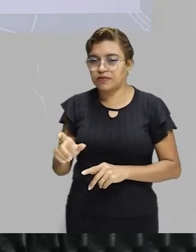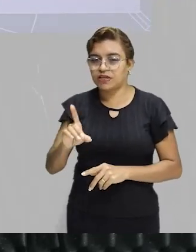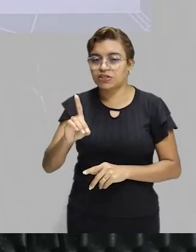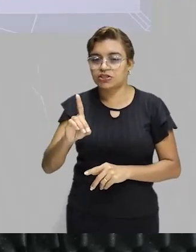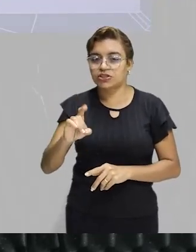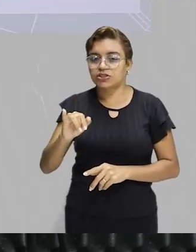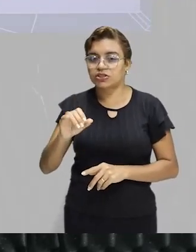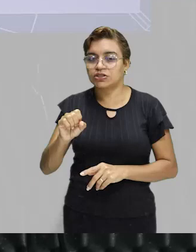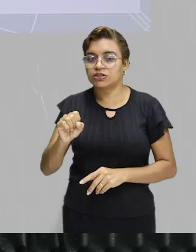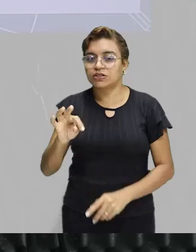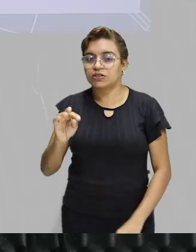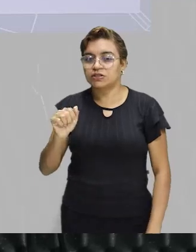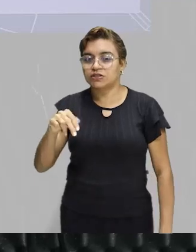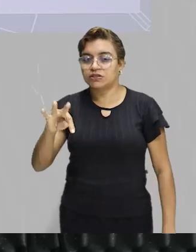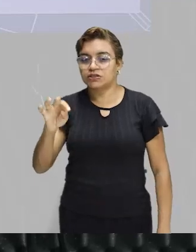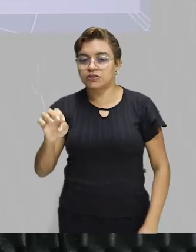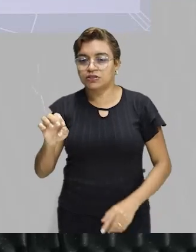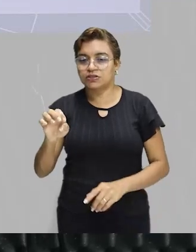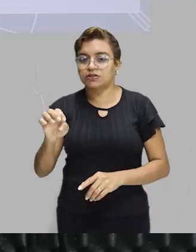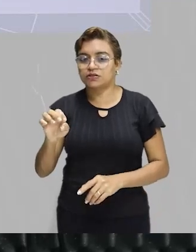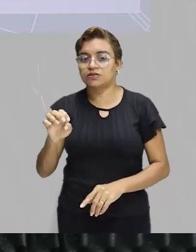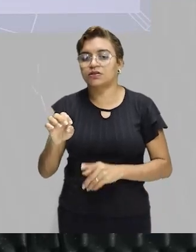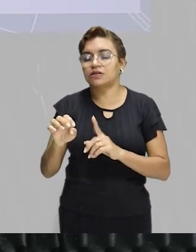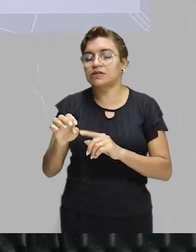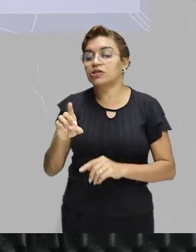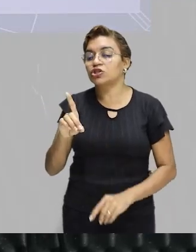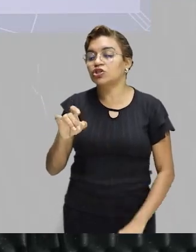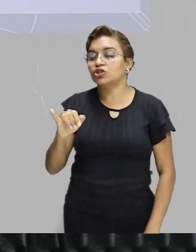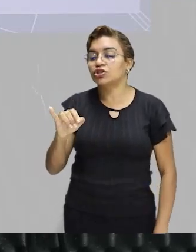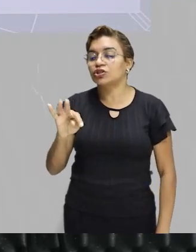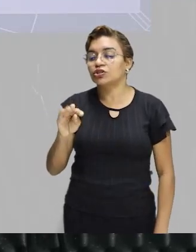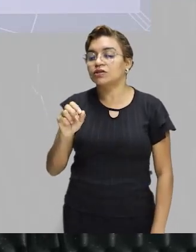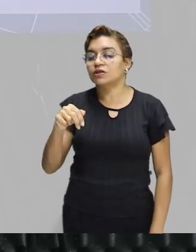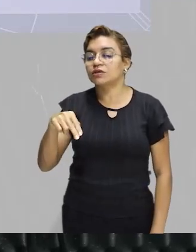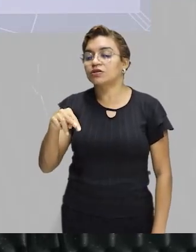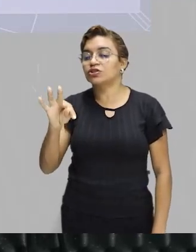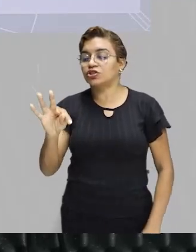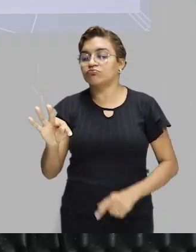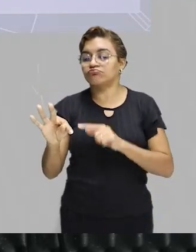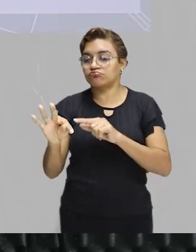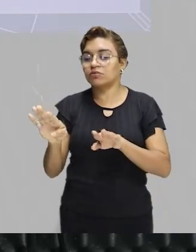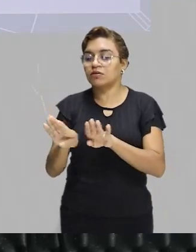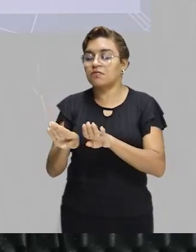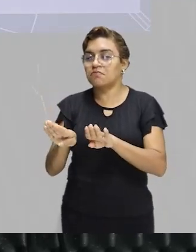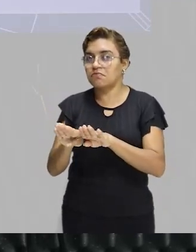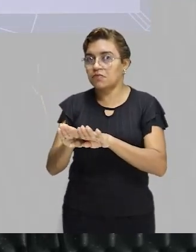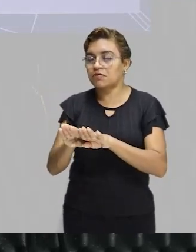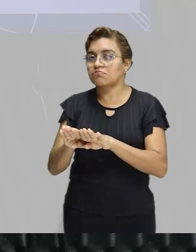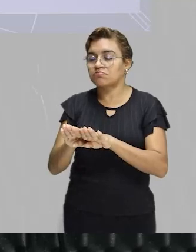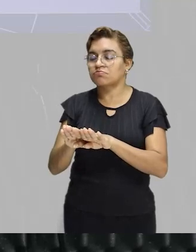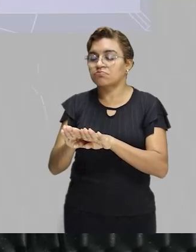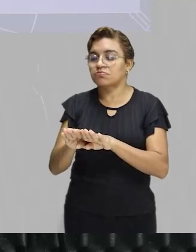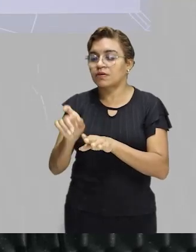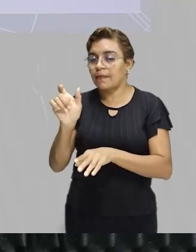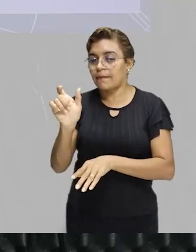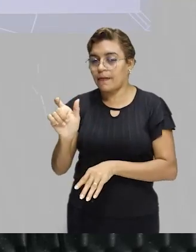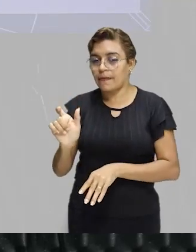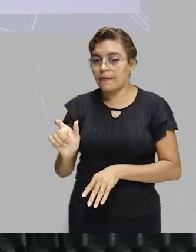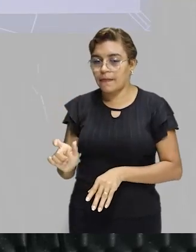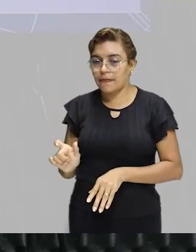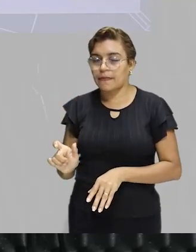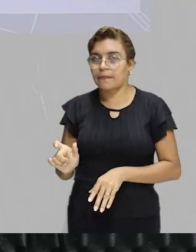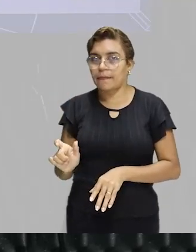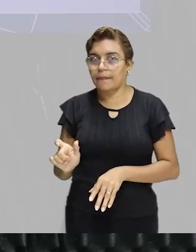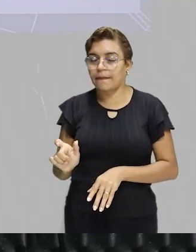você ainda tem uma capacidade de identificar um possível sentido. Aí entra também a questão da dedução.